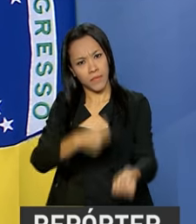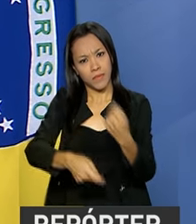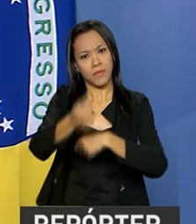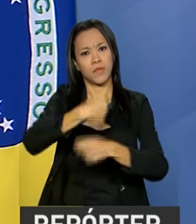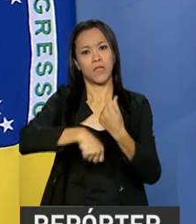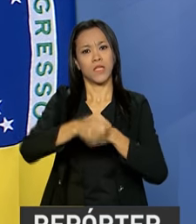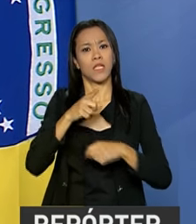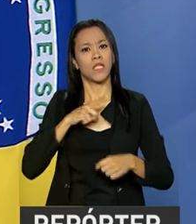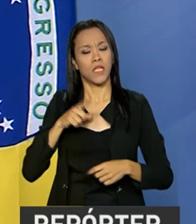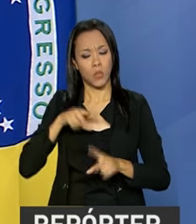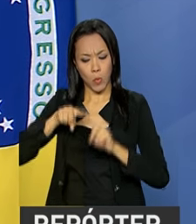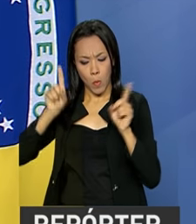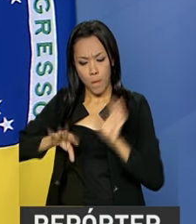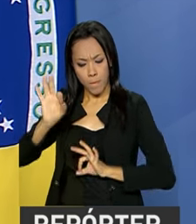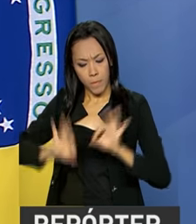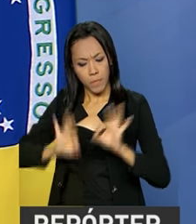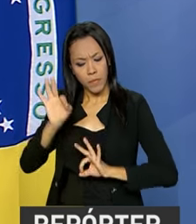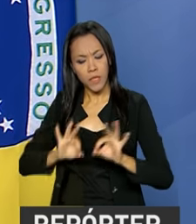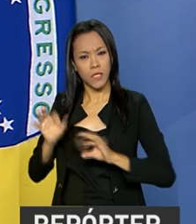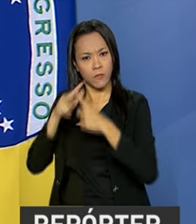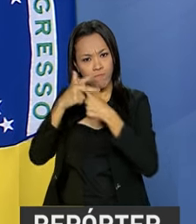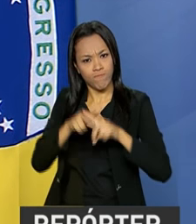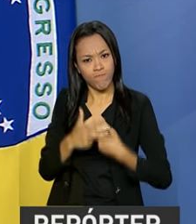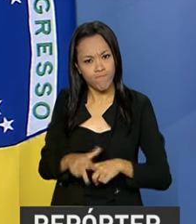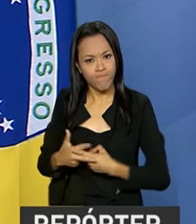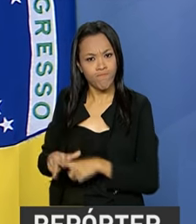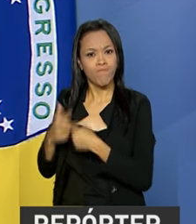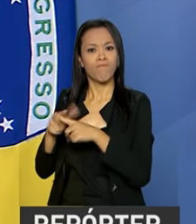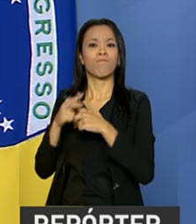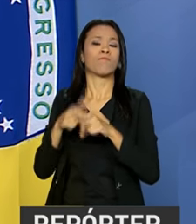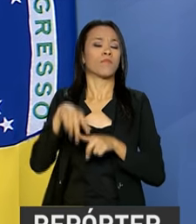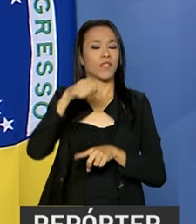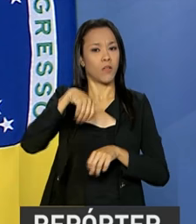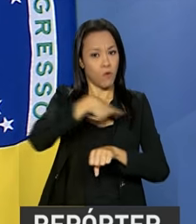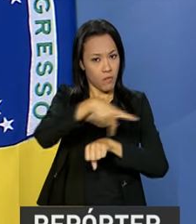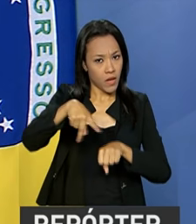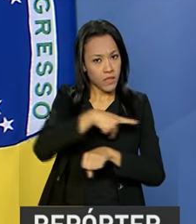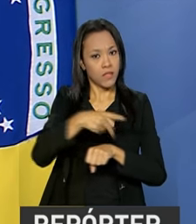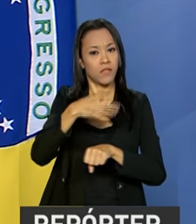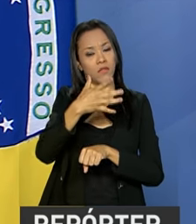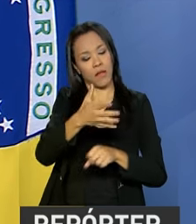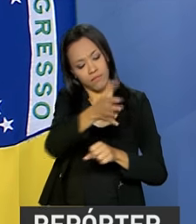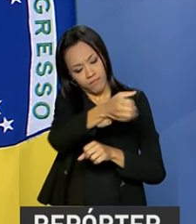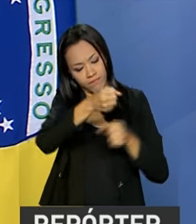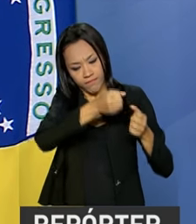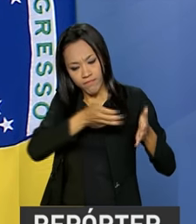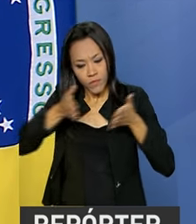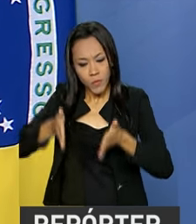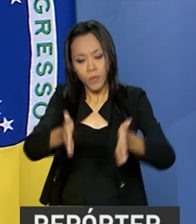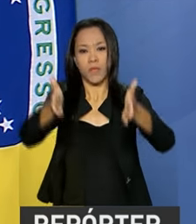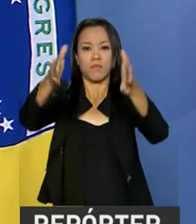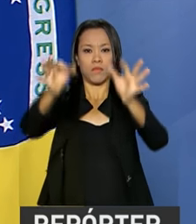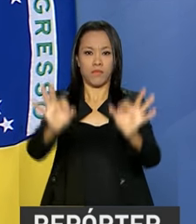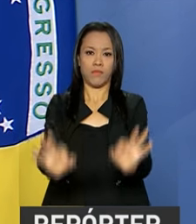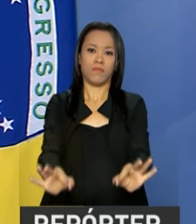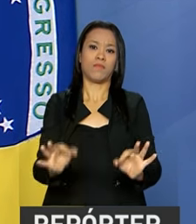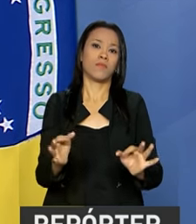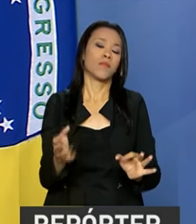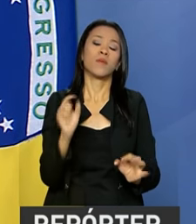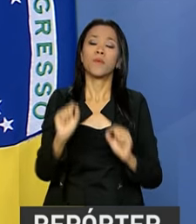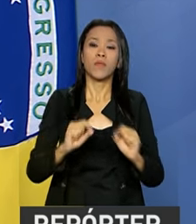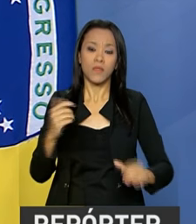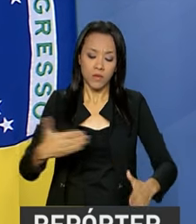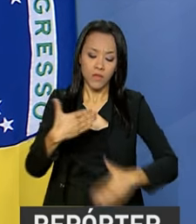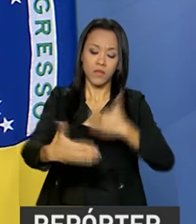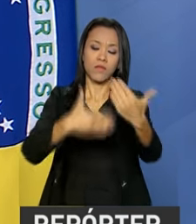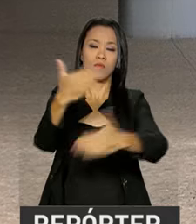estruturado de mudanças que estão recolocando o Brasil no caminho sustentável e duradouro do crescimento